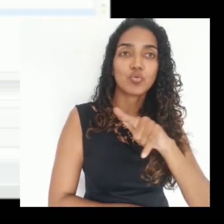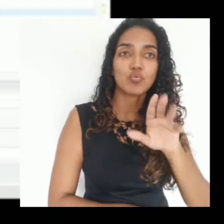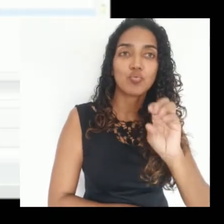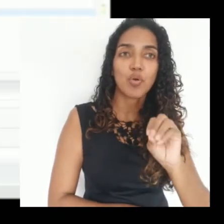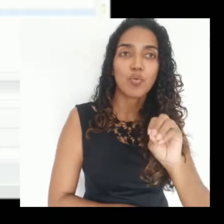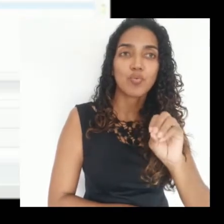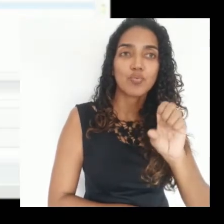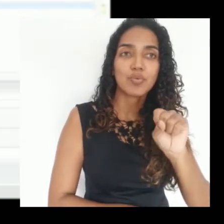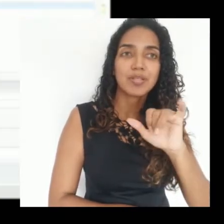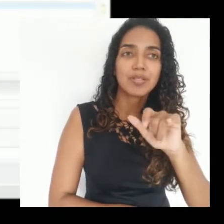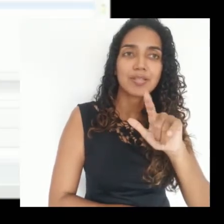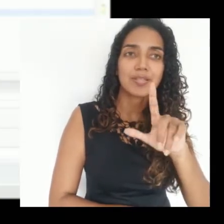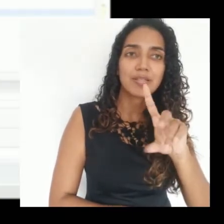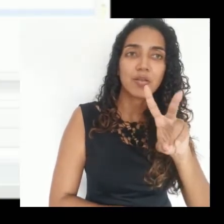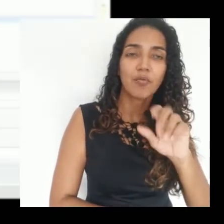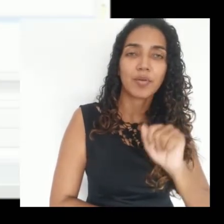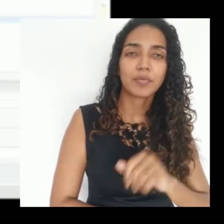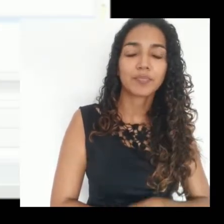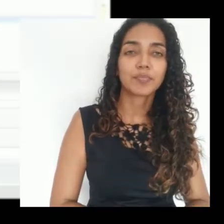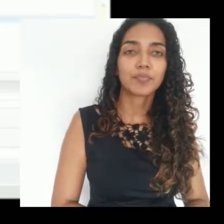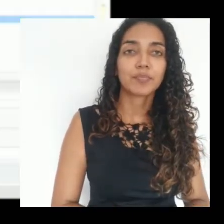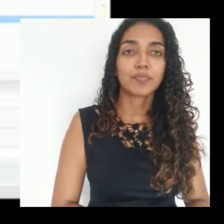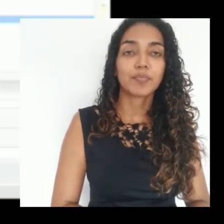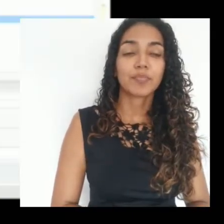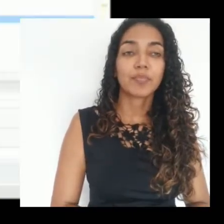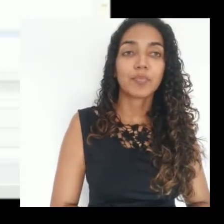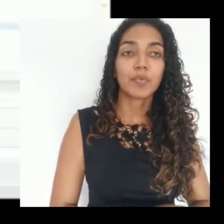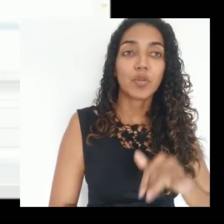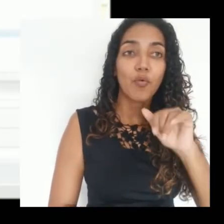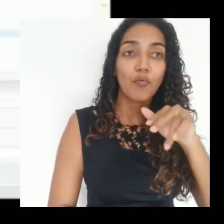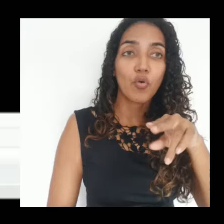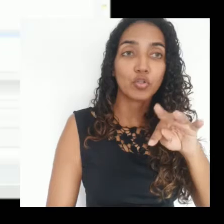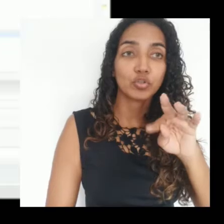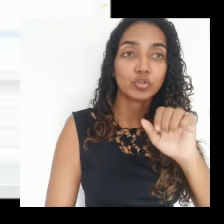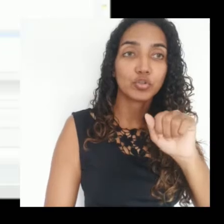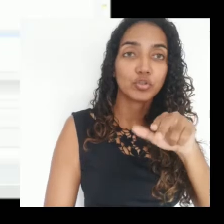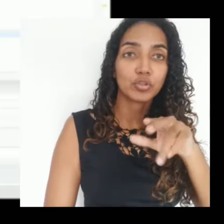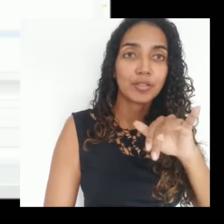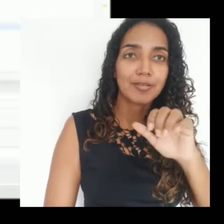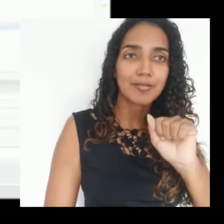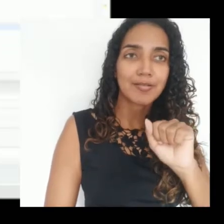E eu vou instanciar aqui mais outro aluno aqui,